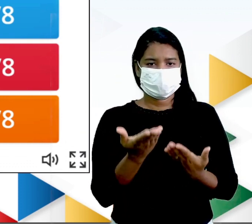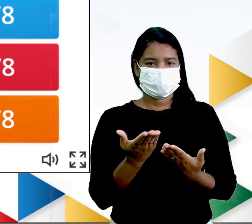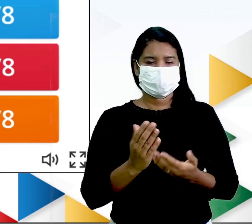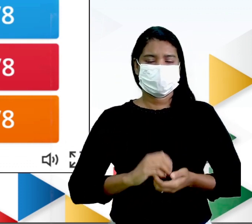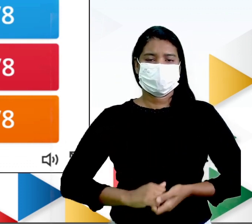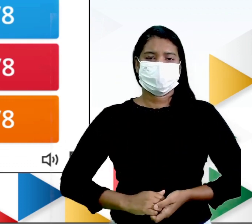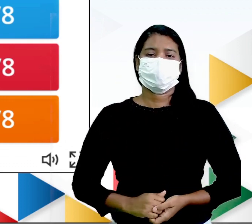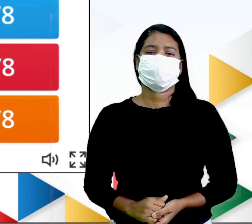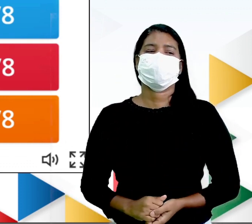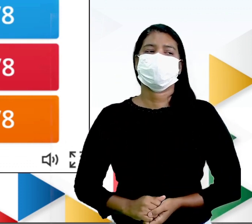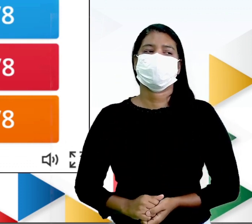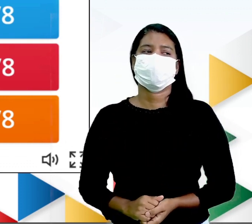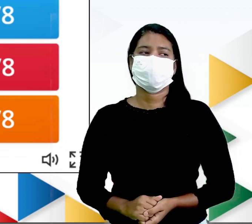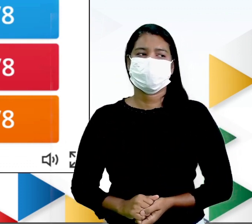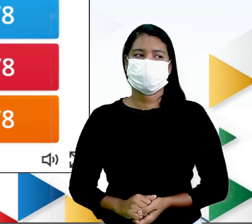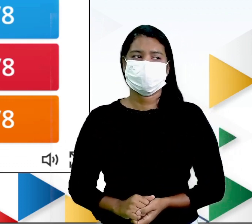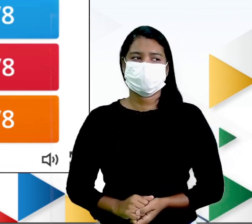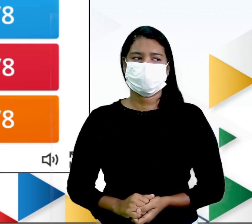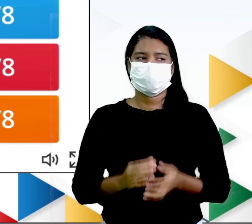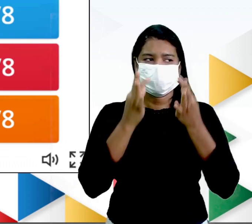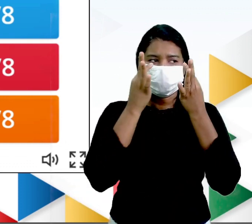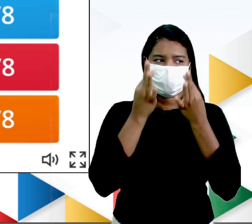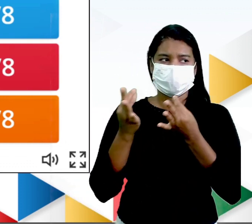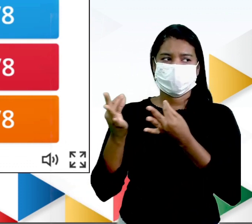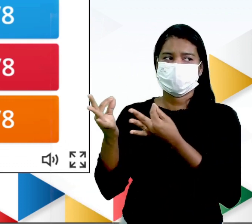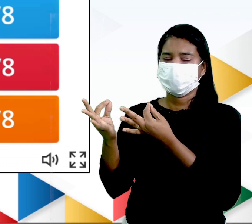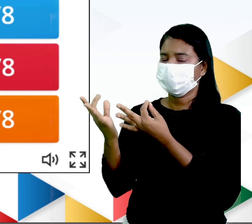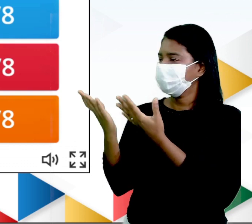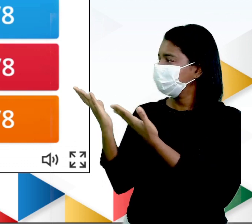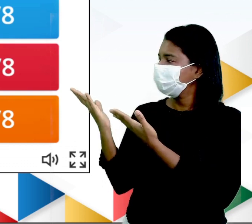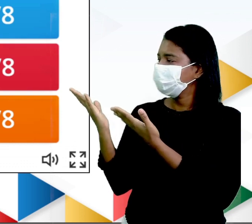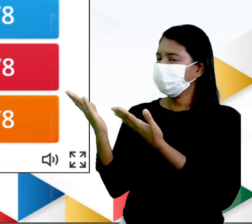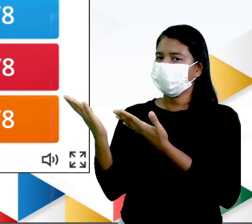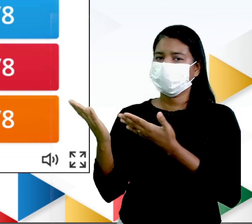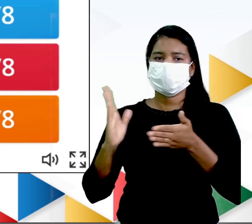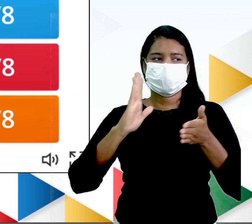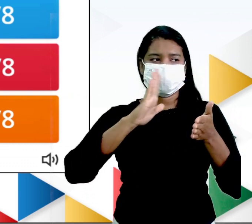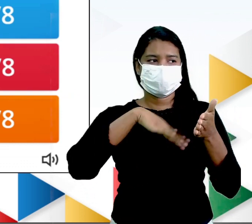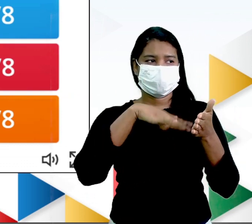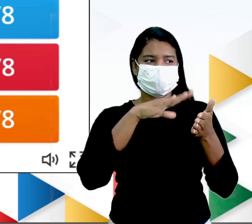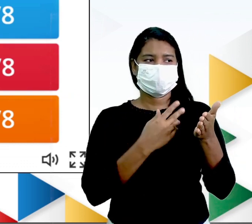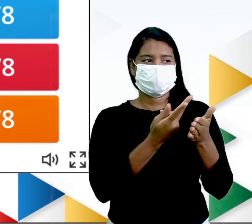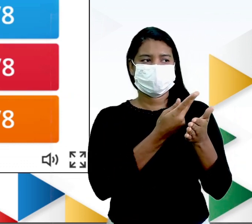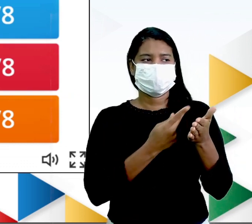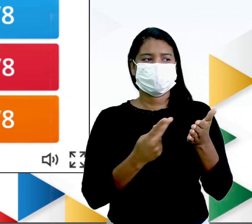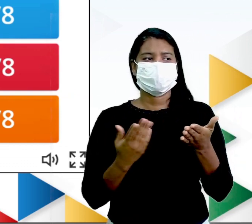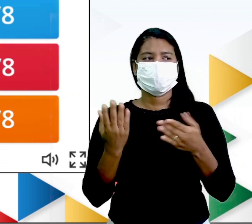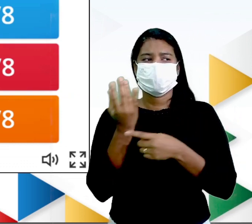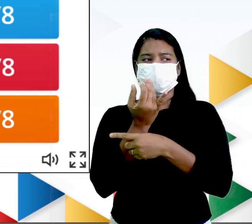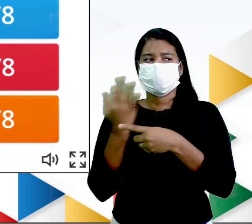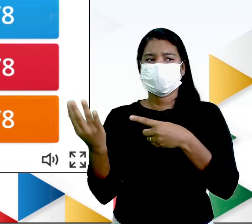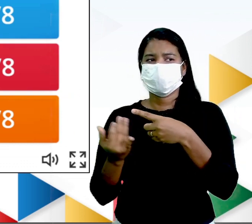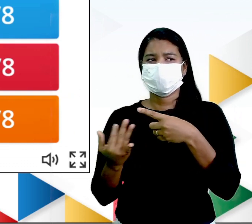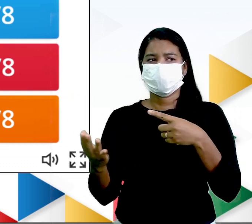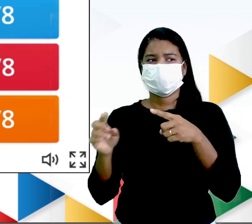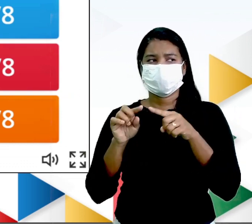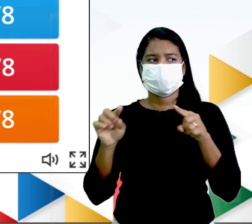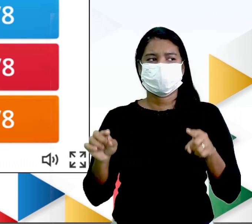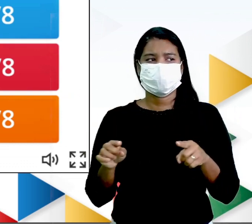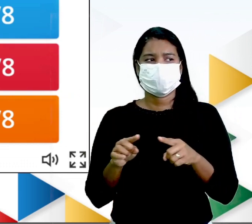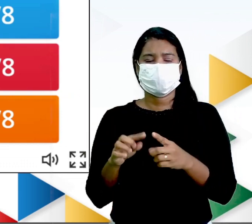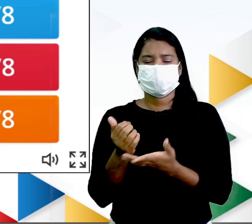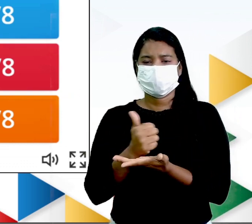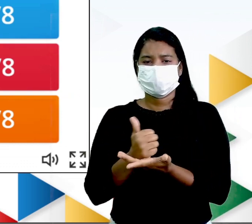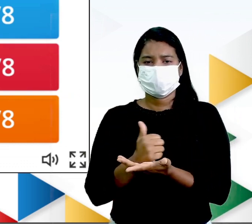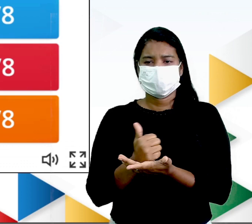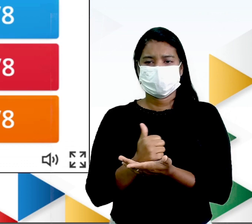esse jogo agora. Olha, observe a figura. A parte pintada representa que fração do retângulo, ou seja, é um jogo